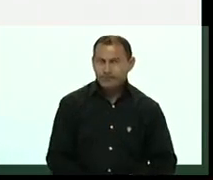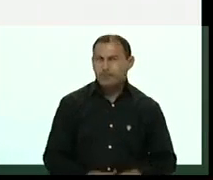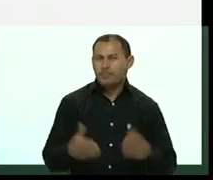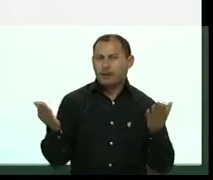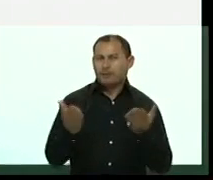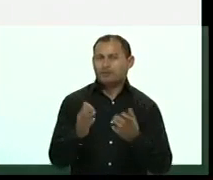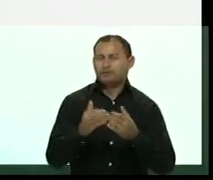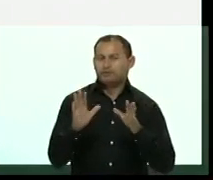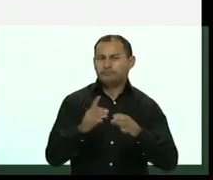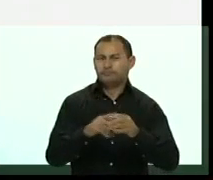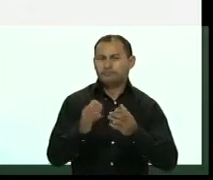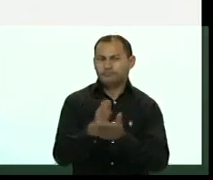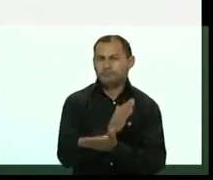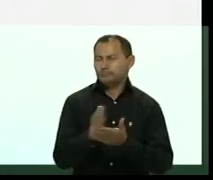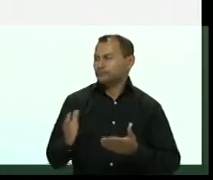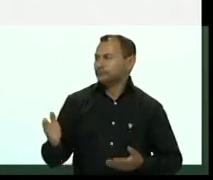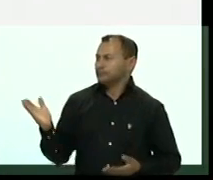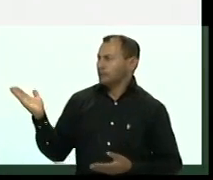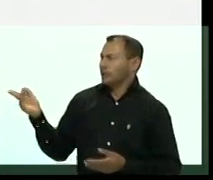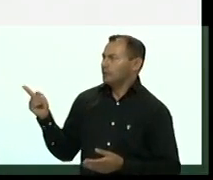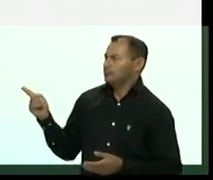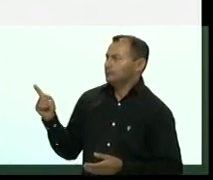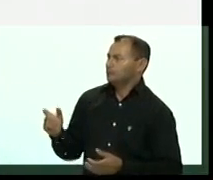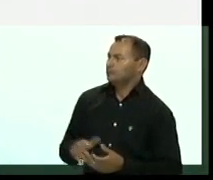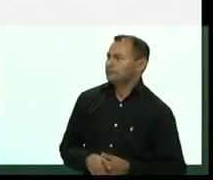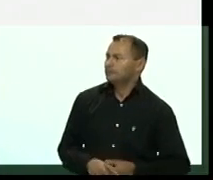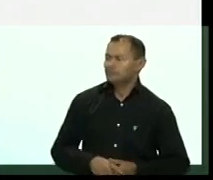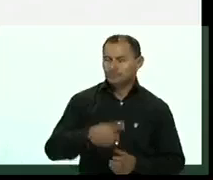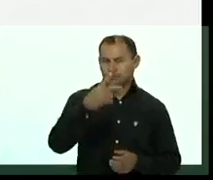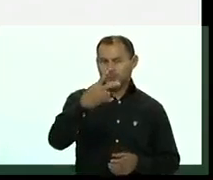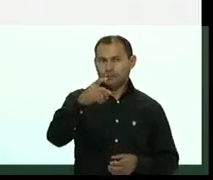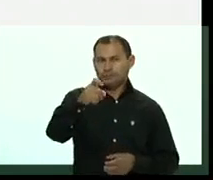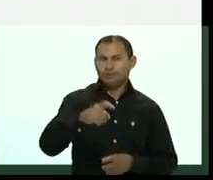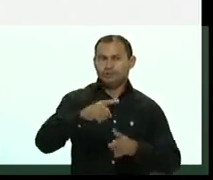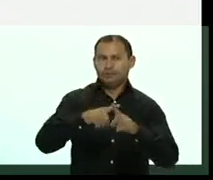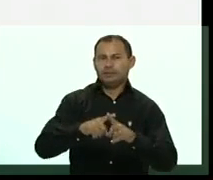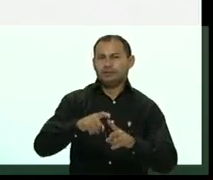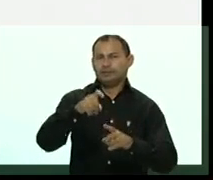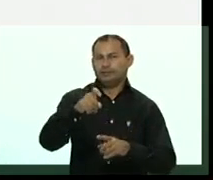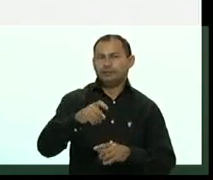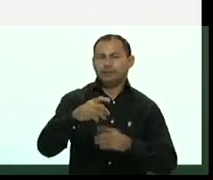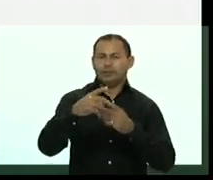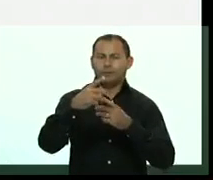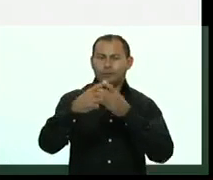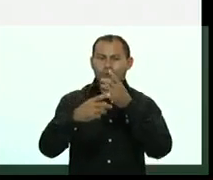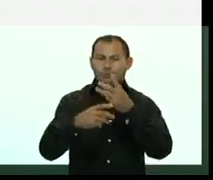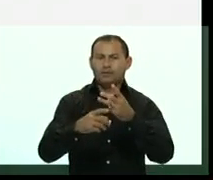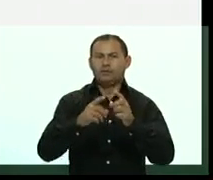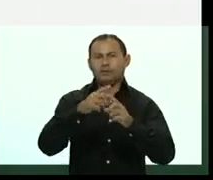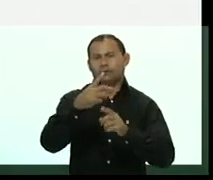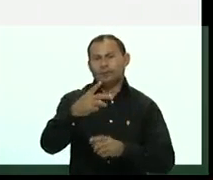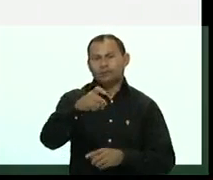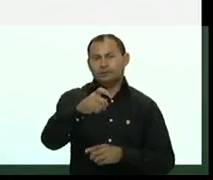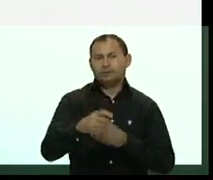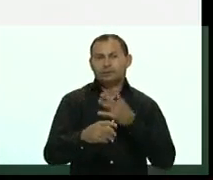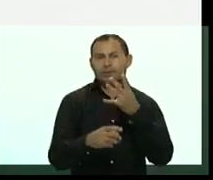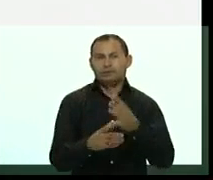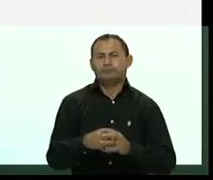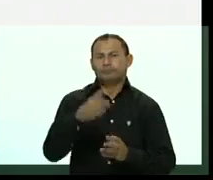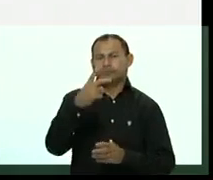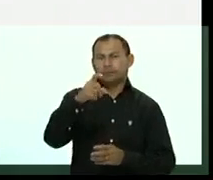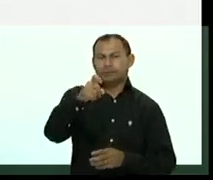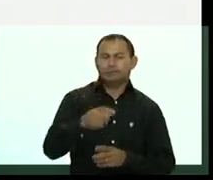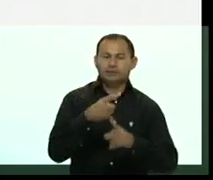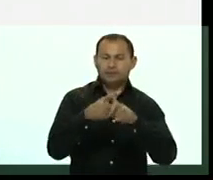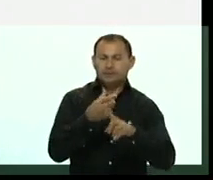nós vamos abrir as distributivas. Então, olha lá. 2x vezes x ao cubo, 2x à quarta. 2x